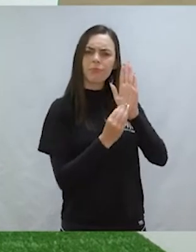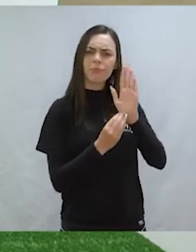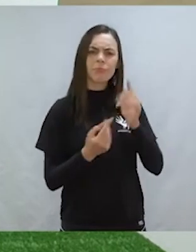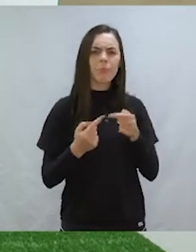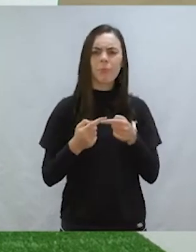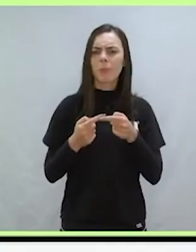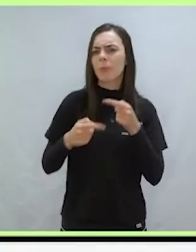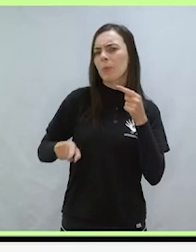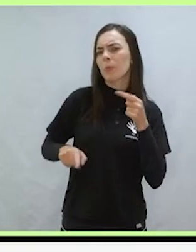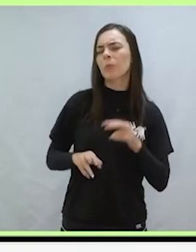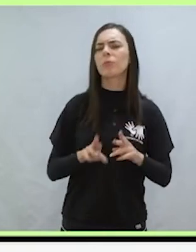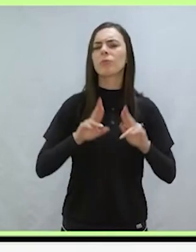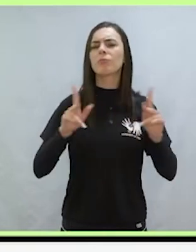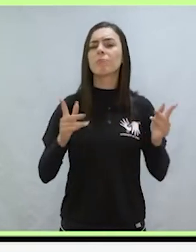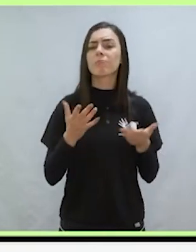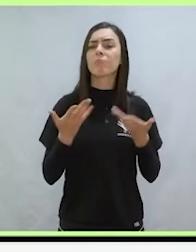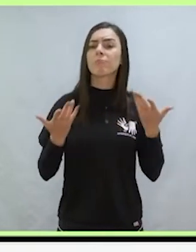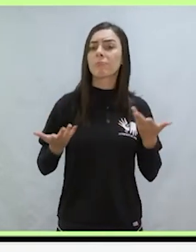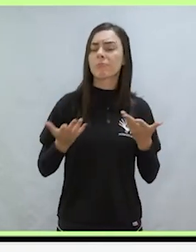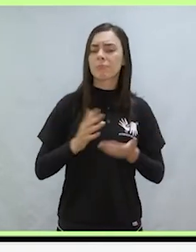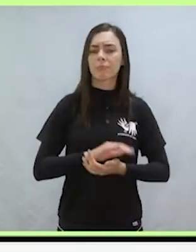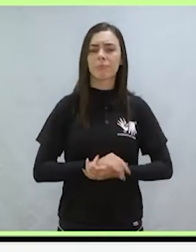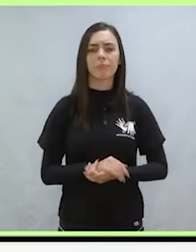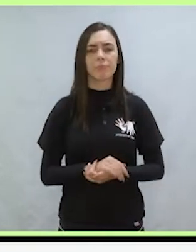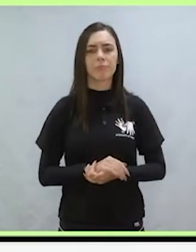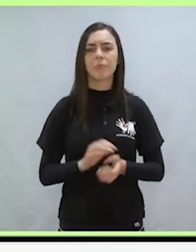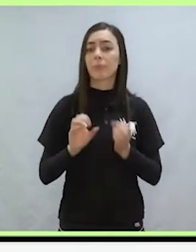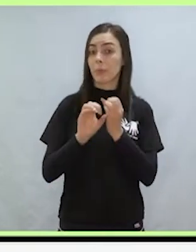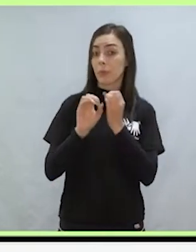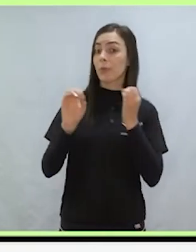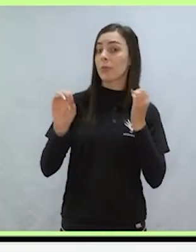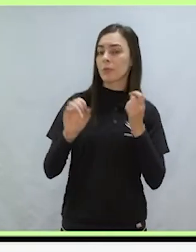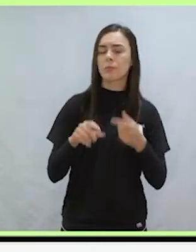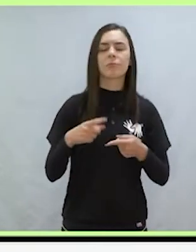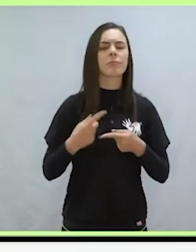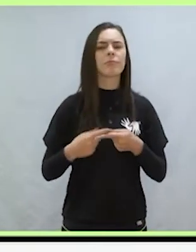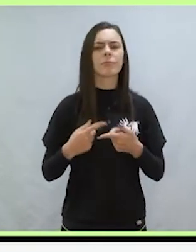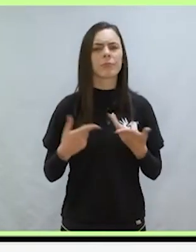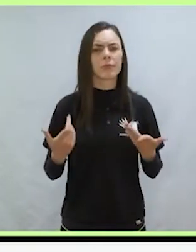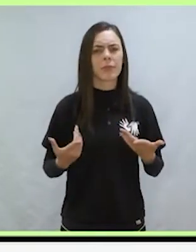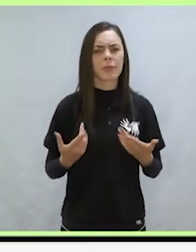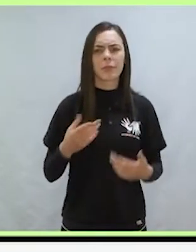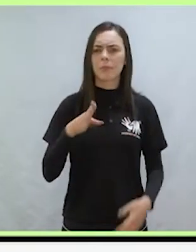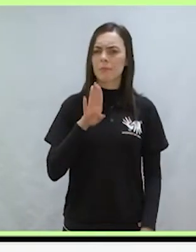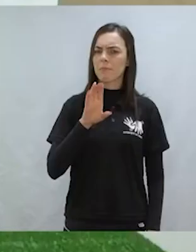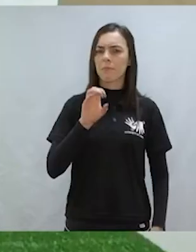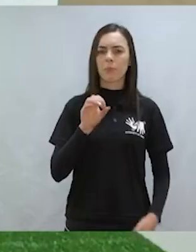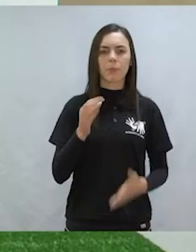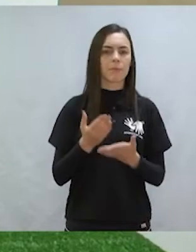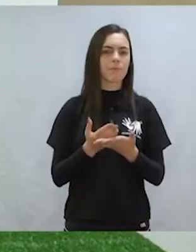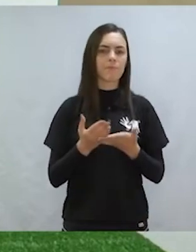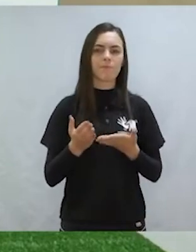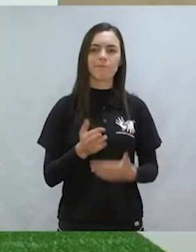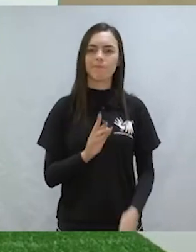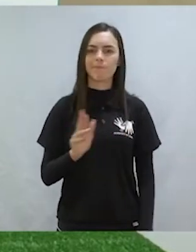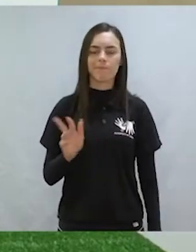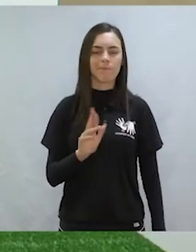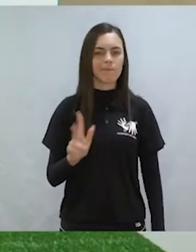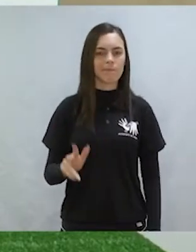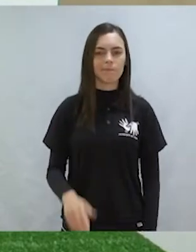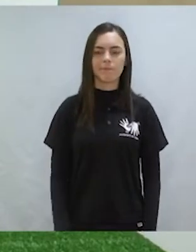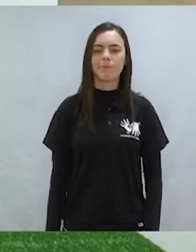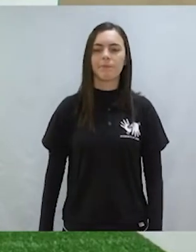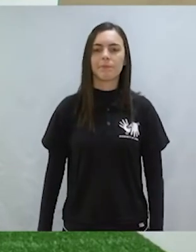nessas palavras? Qual que é o diferente? É o cano, porque o cano não começa com a sílaba bo,